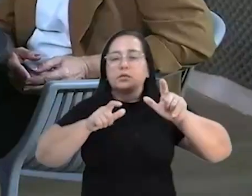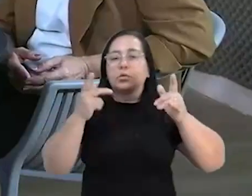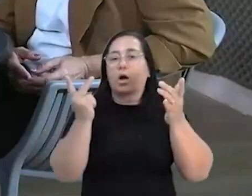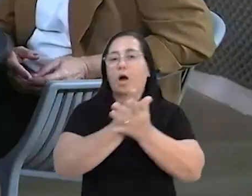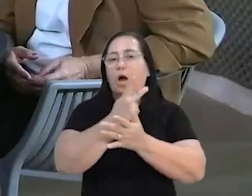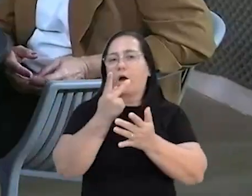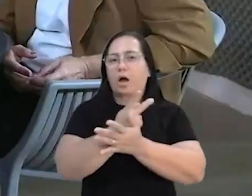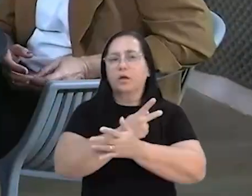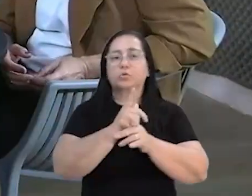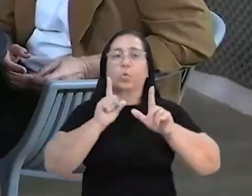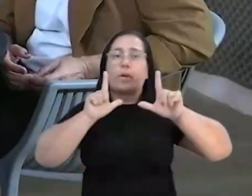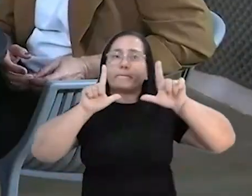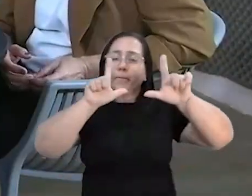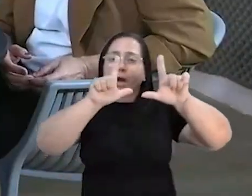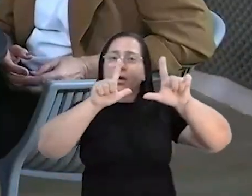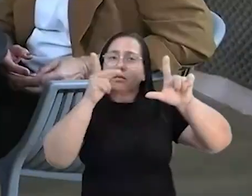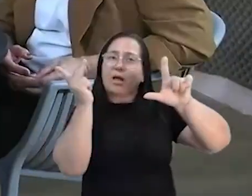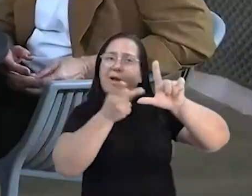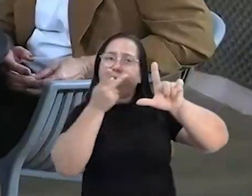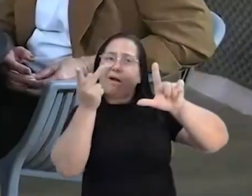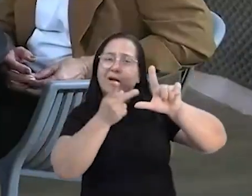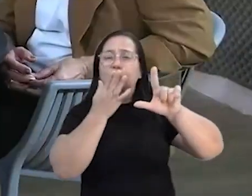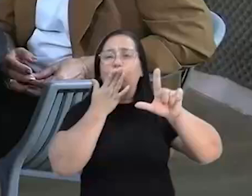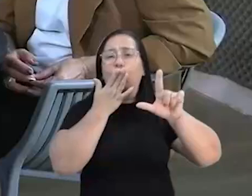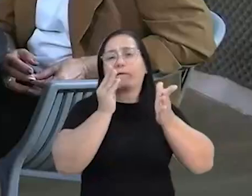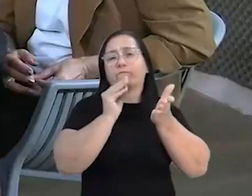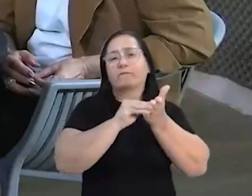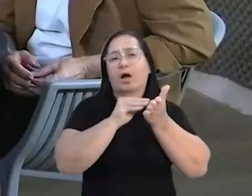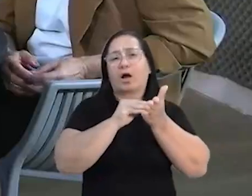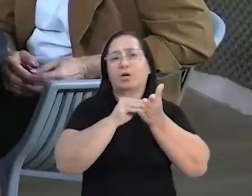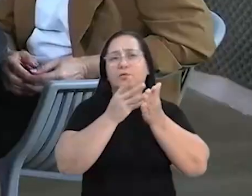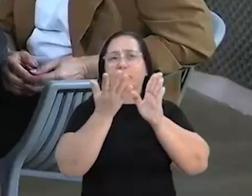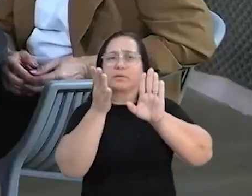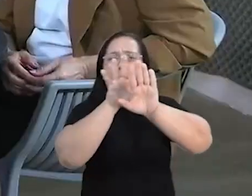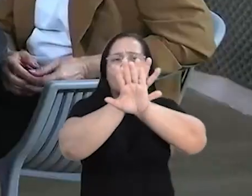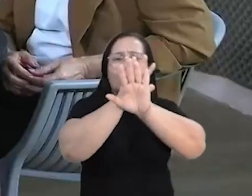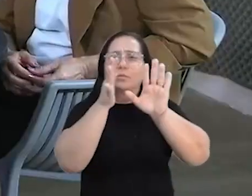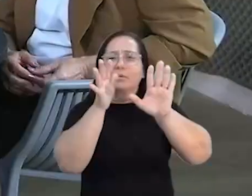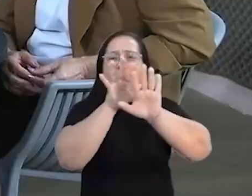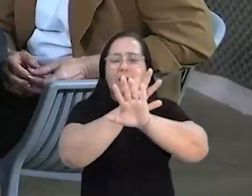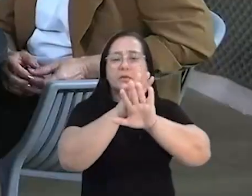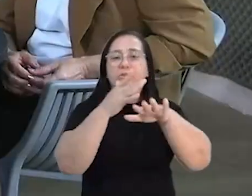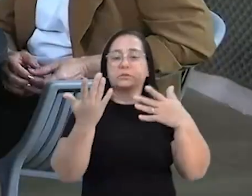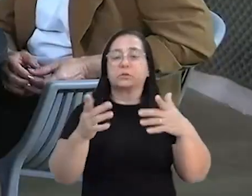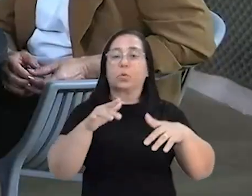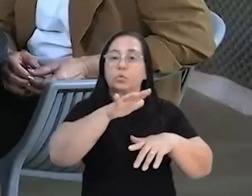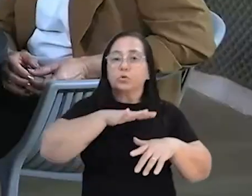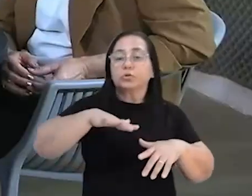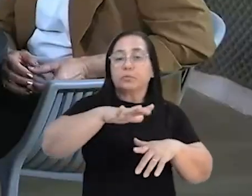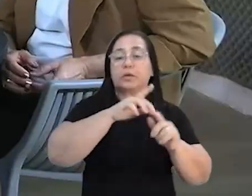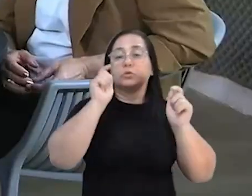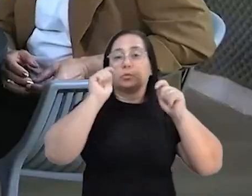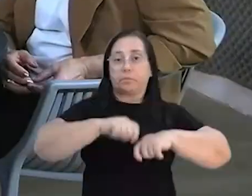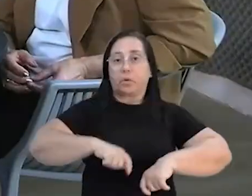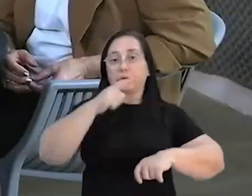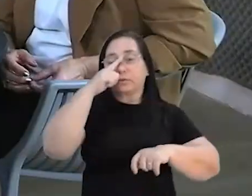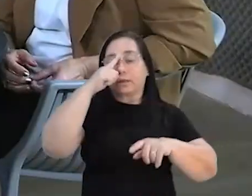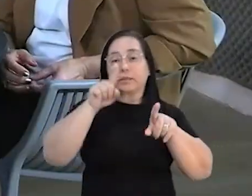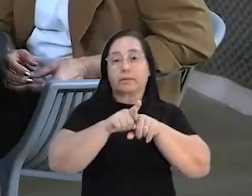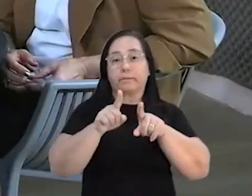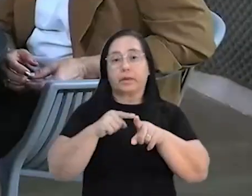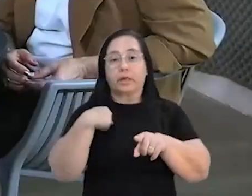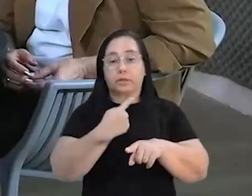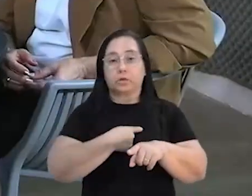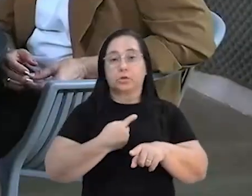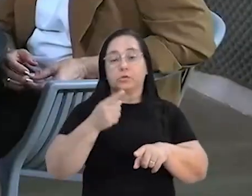errada, ou que estejam numa parede que não está colorida o suficiente para dar contraste, mas que aqueles espaços, eles podem reverberar no nosso dia a